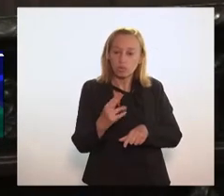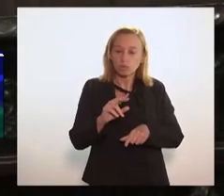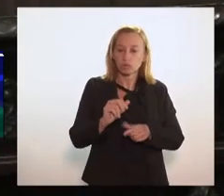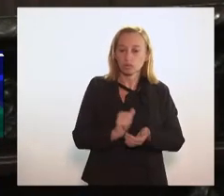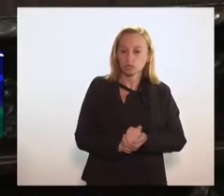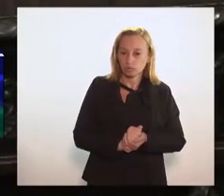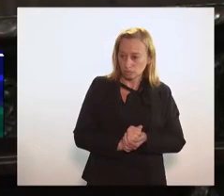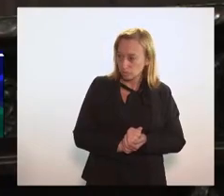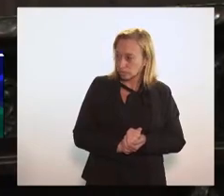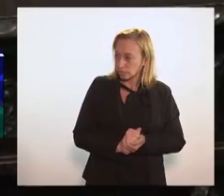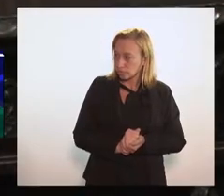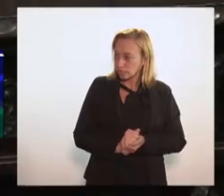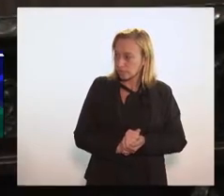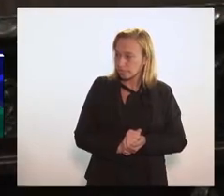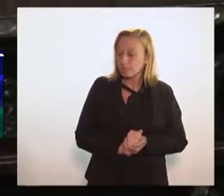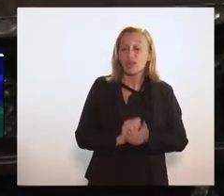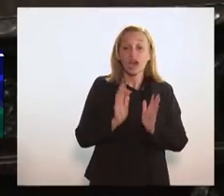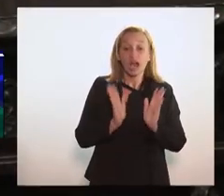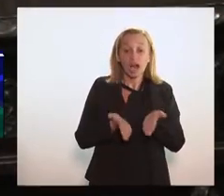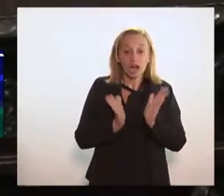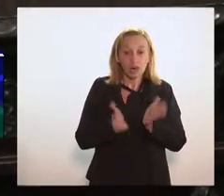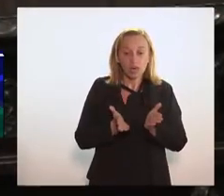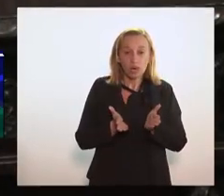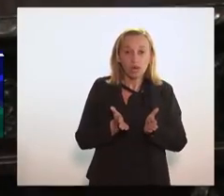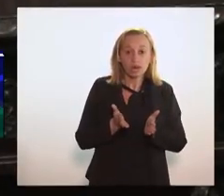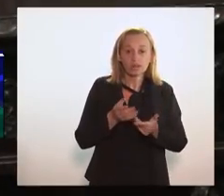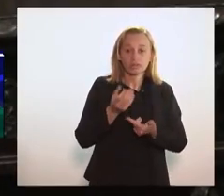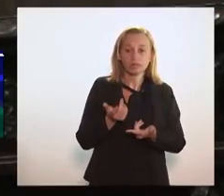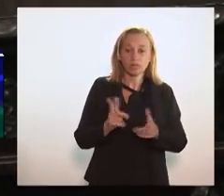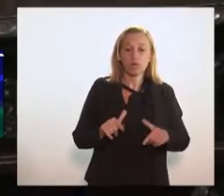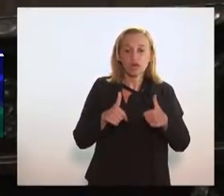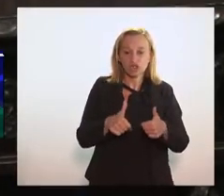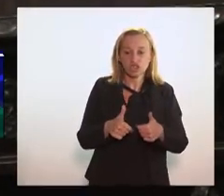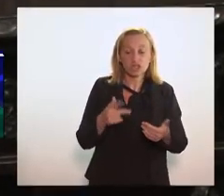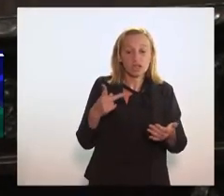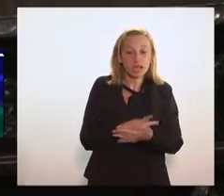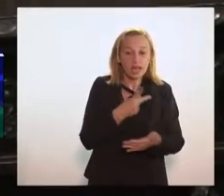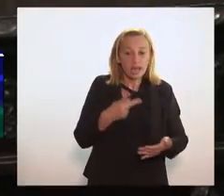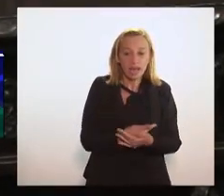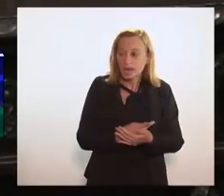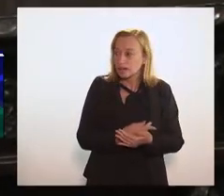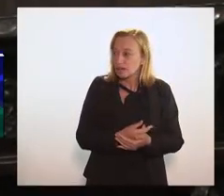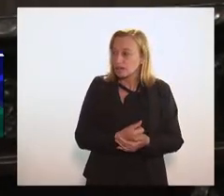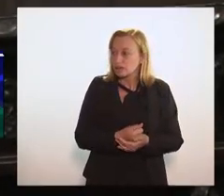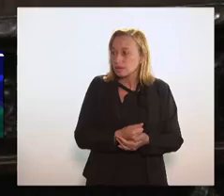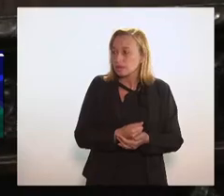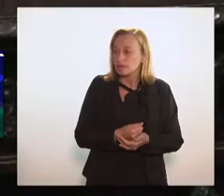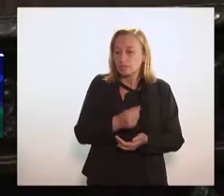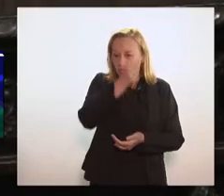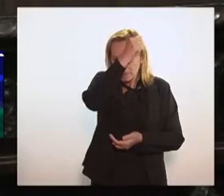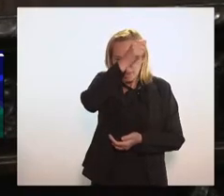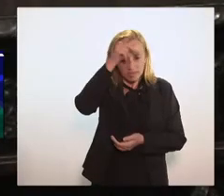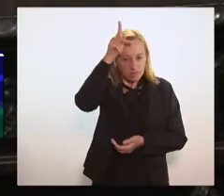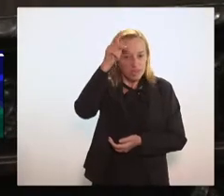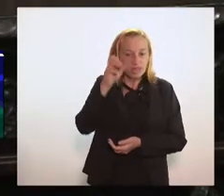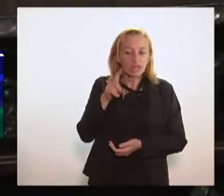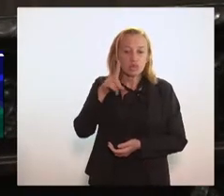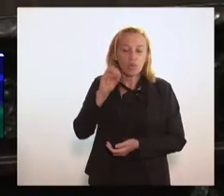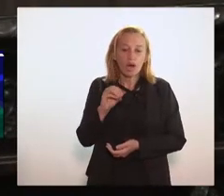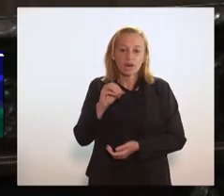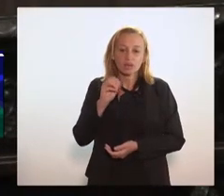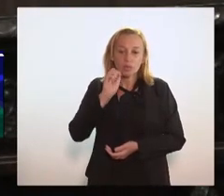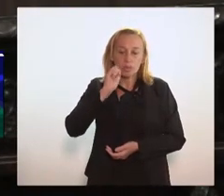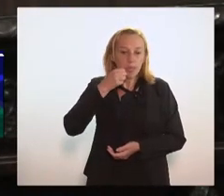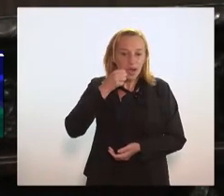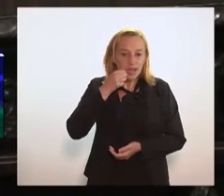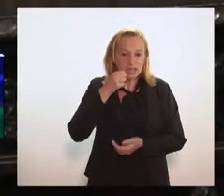vem agora, de uma forma absurda, da parte do prefeito Eduardo Paes, a criação